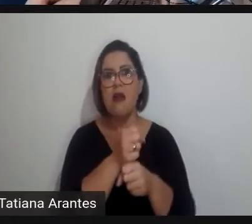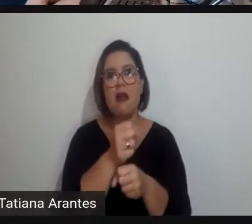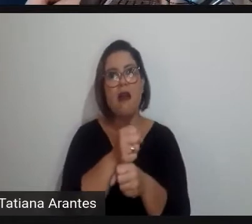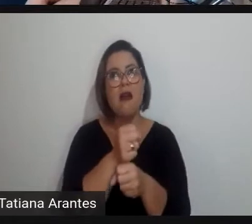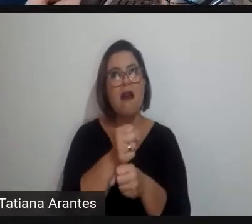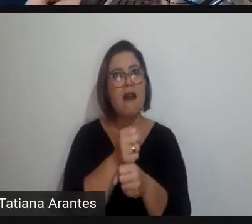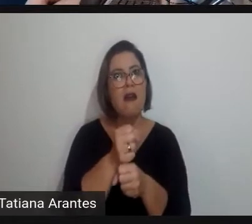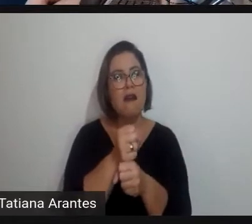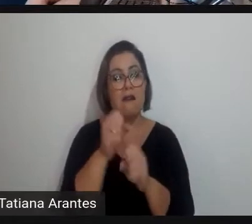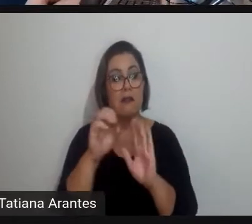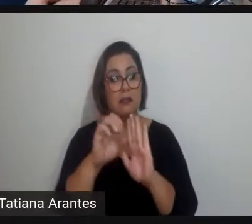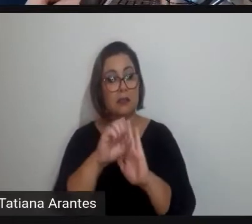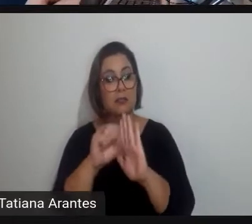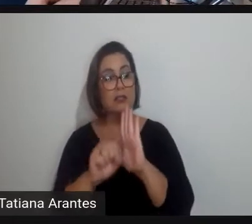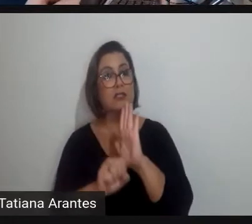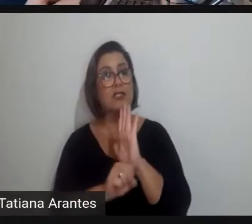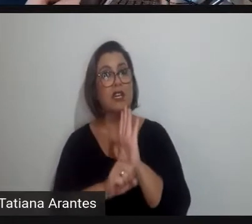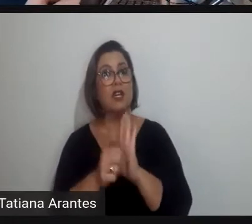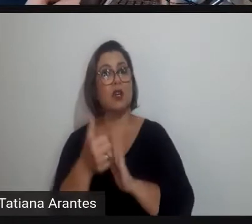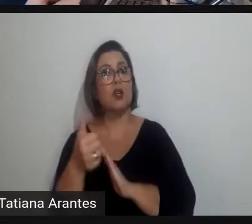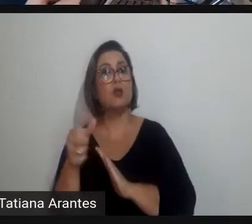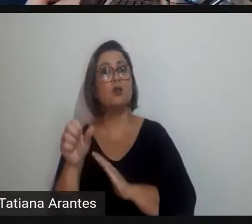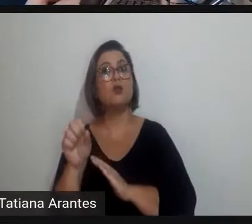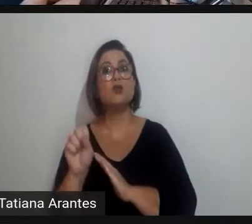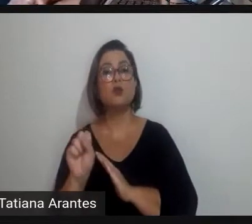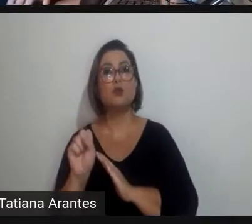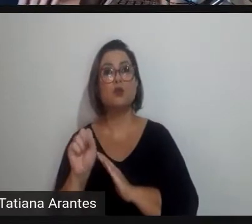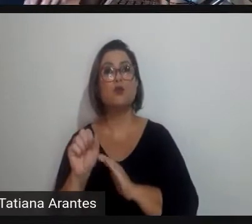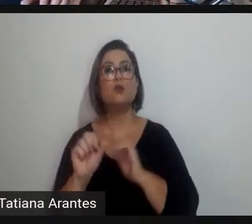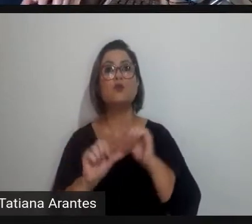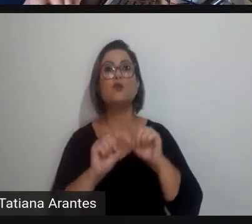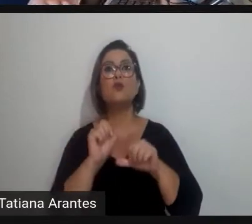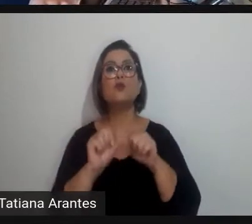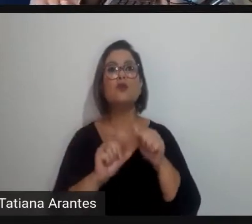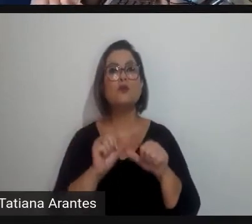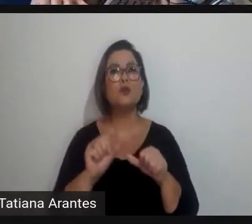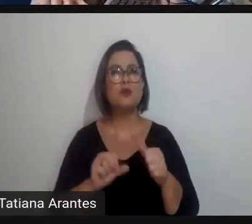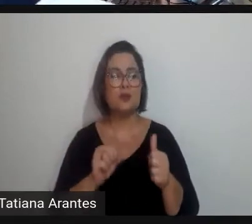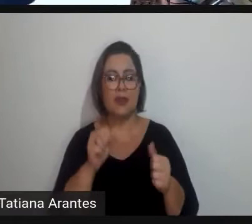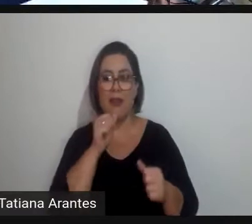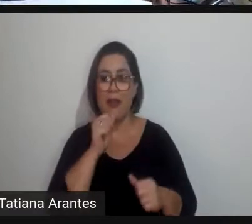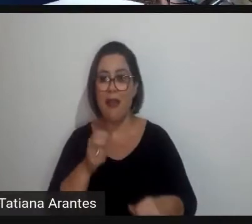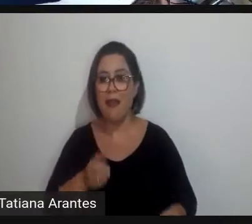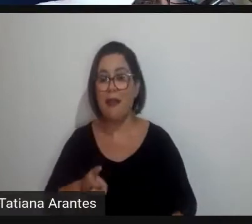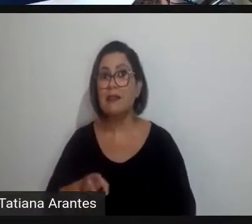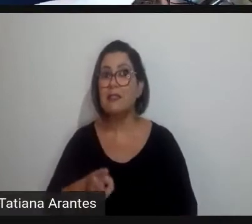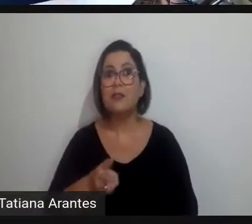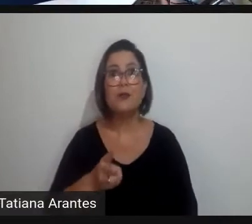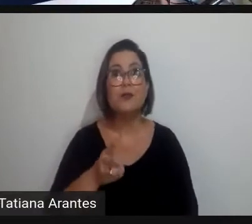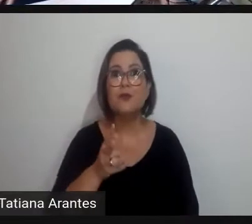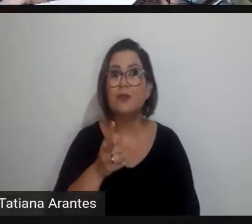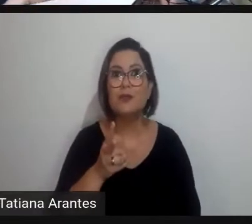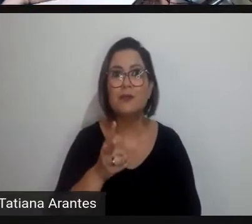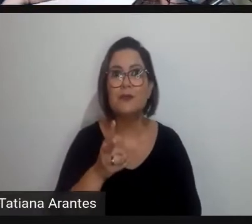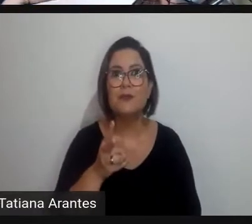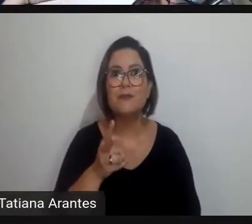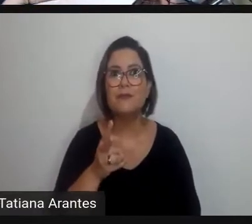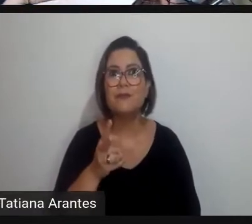diante. E a Revolução Industrial ainda está em curso. Depois disso,